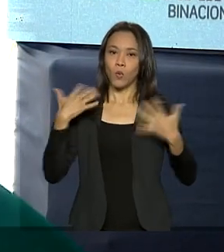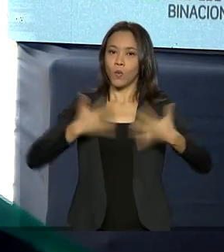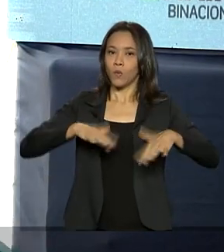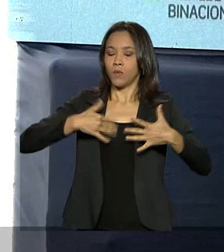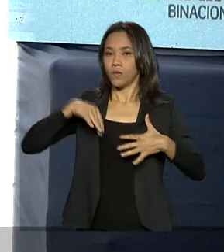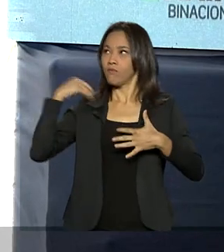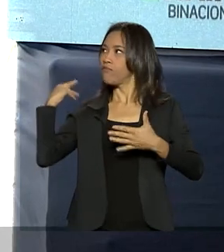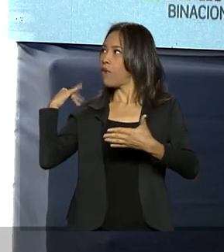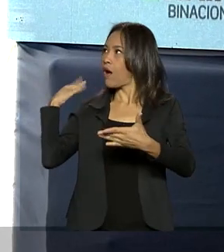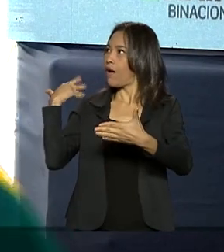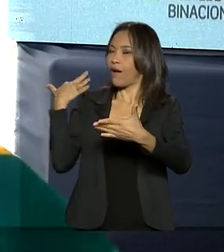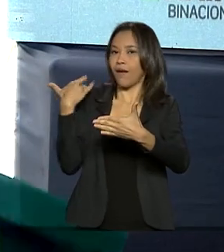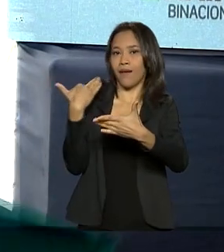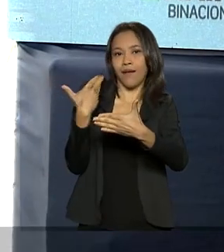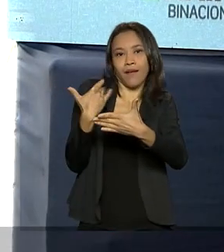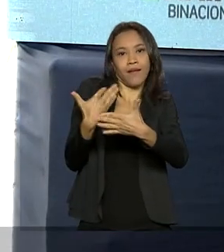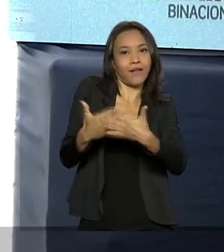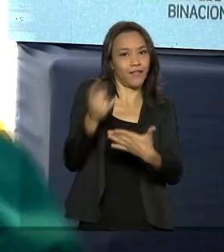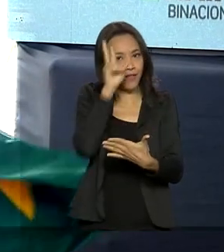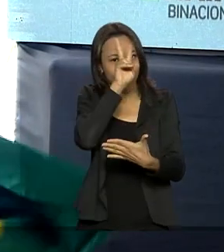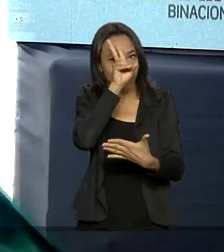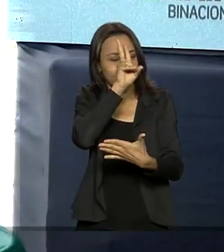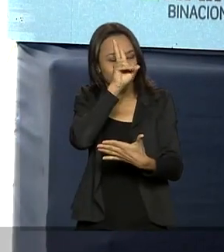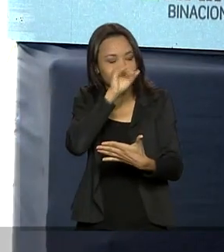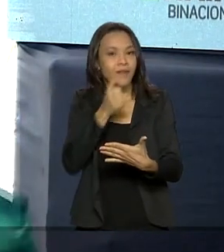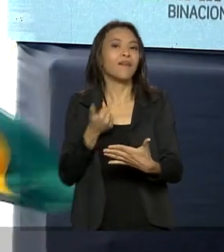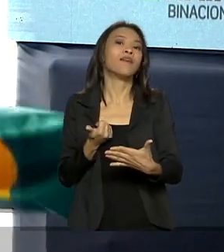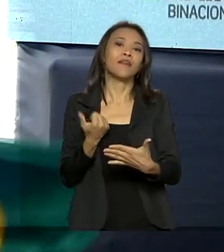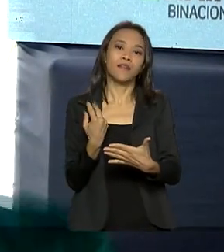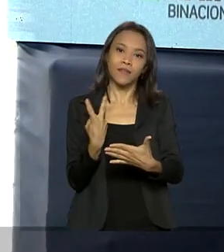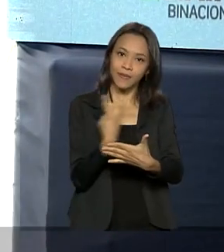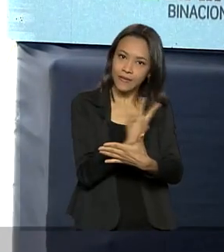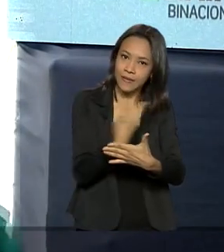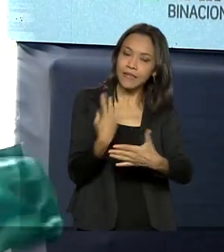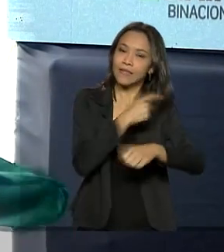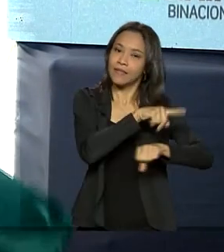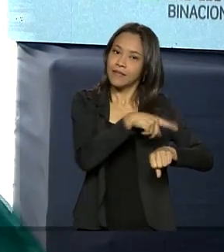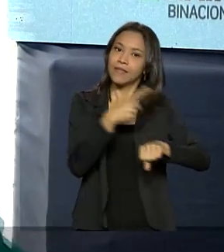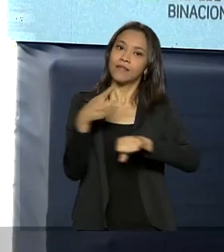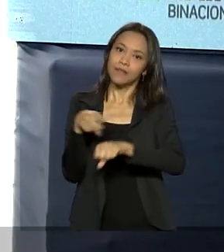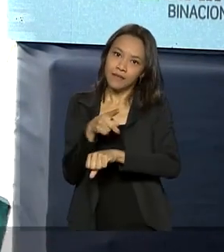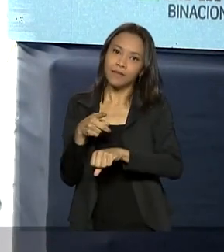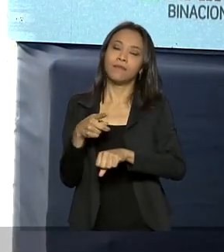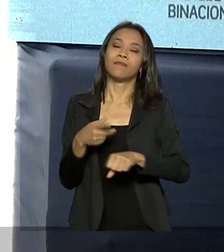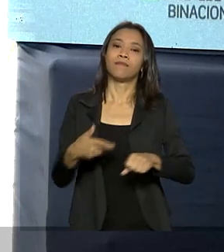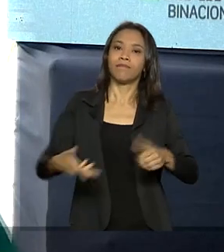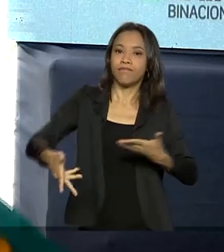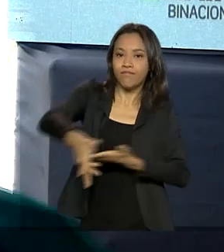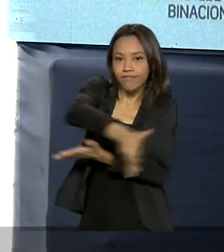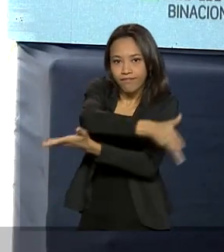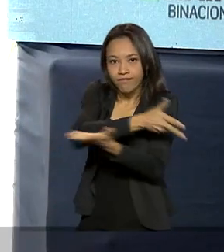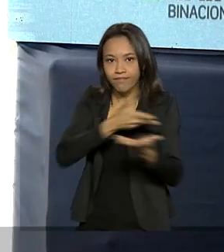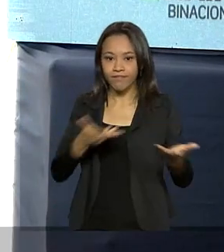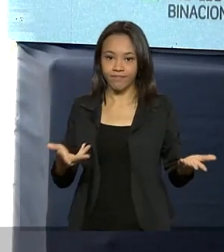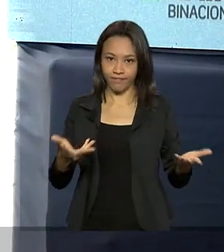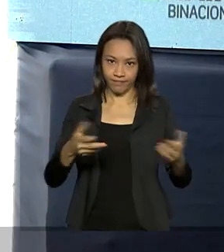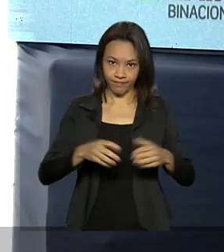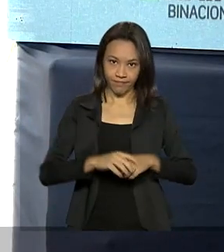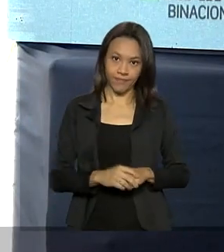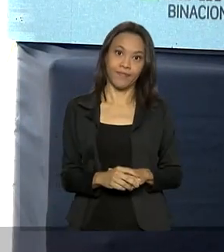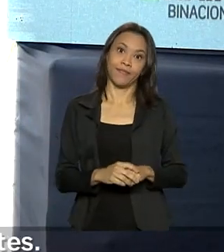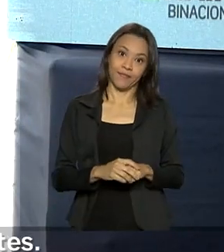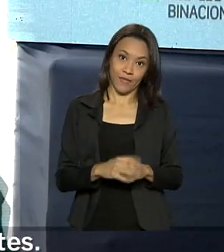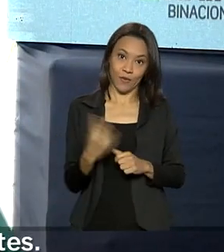alianza estratégica, de hermandade, de complementariedade de